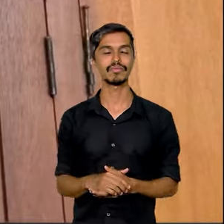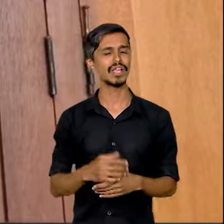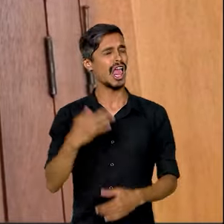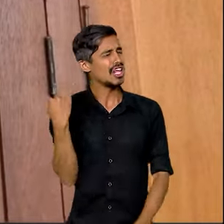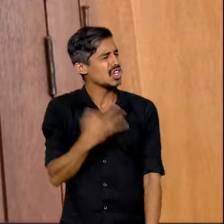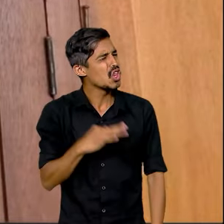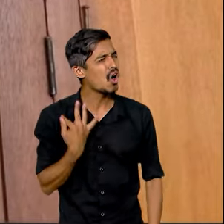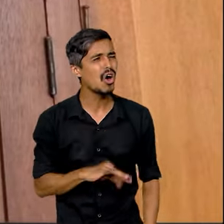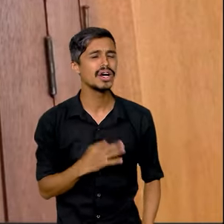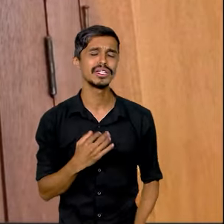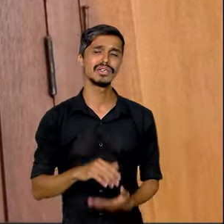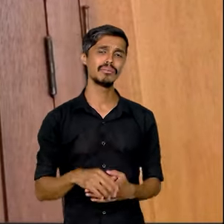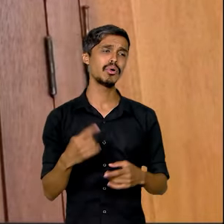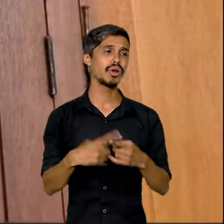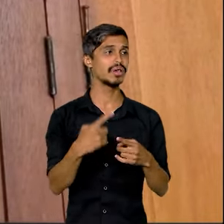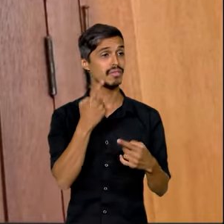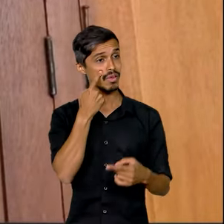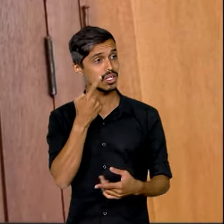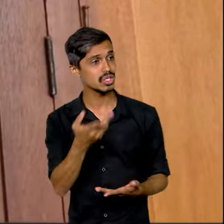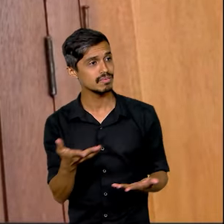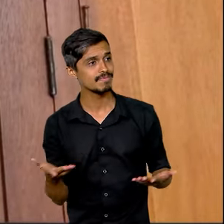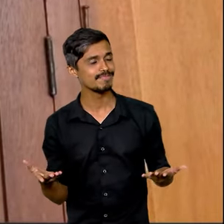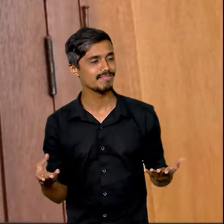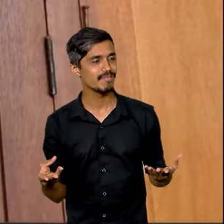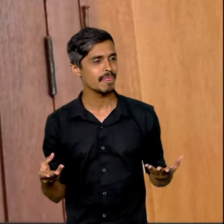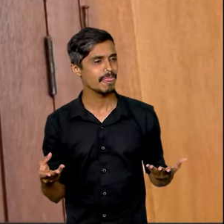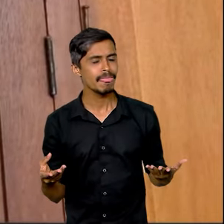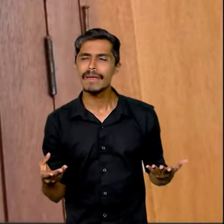doloroso. Porque, veja,